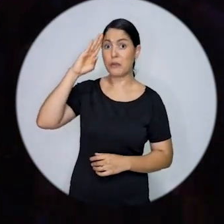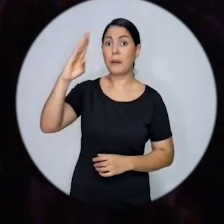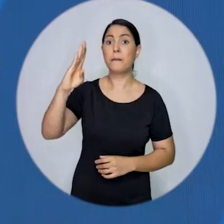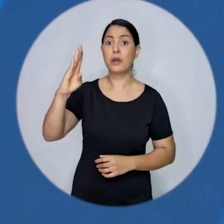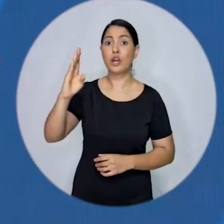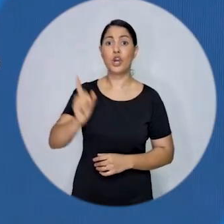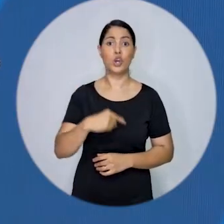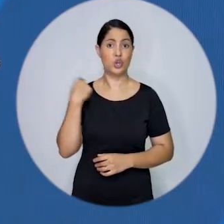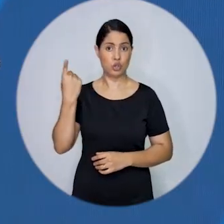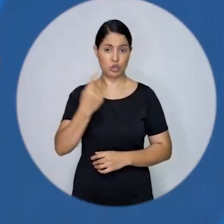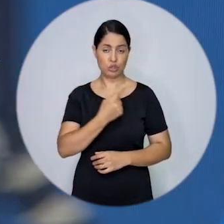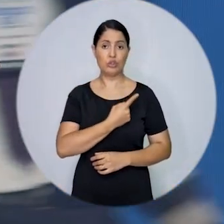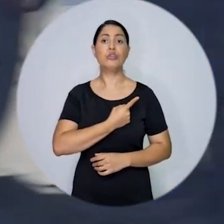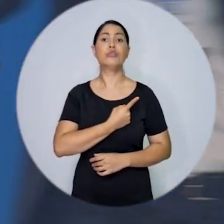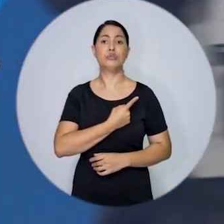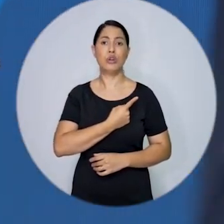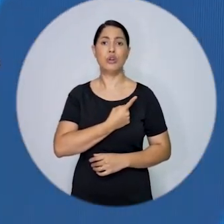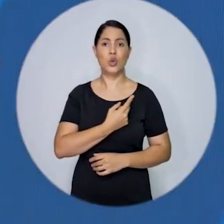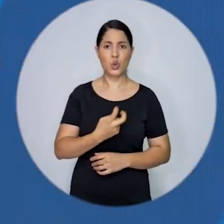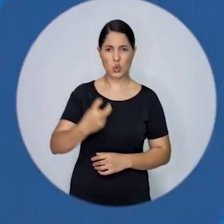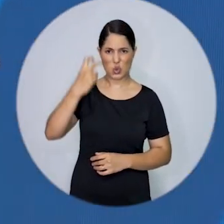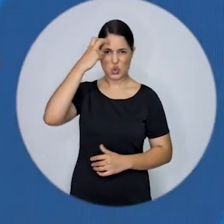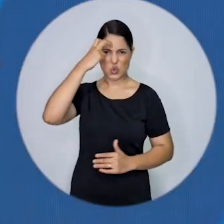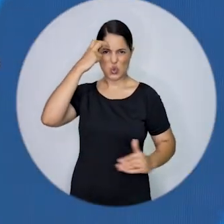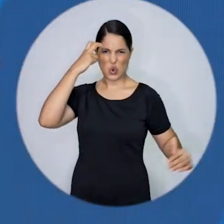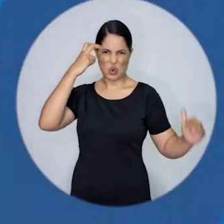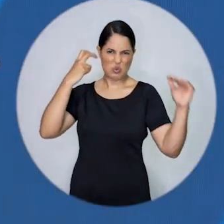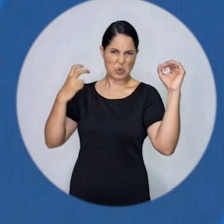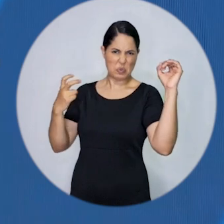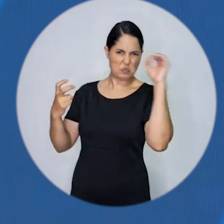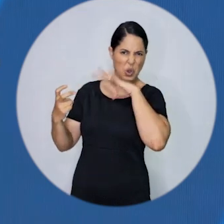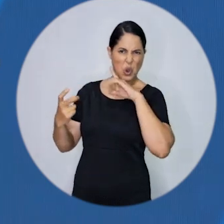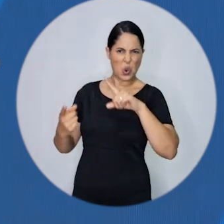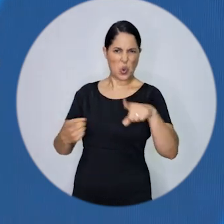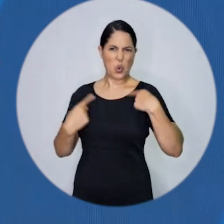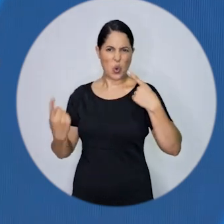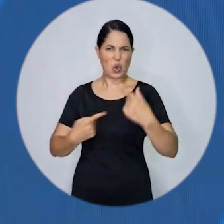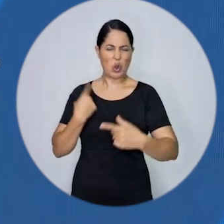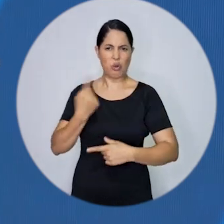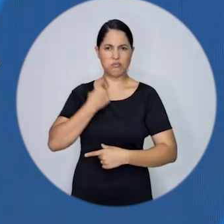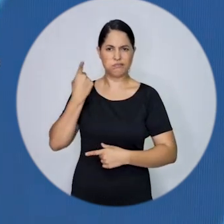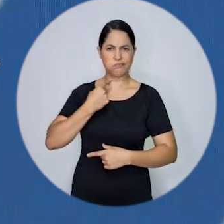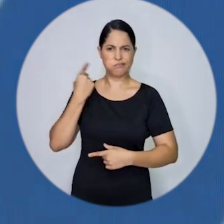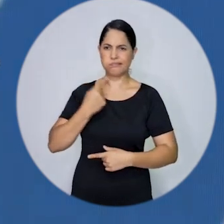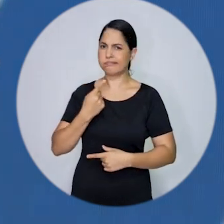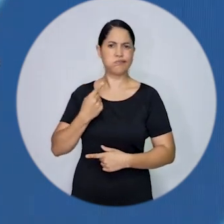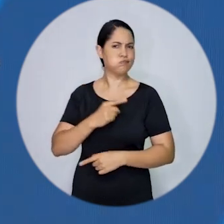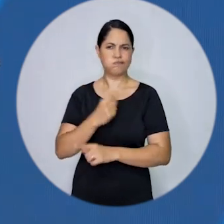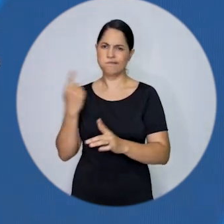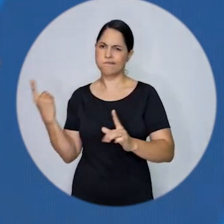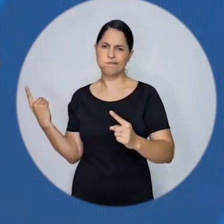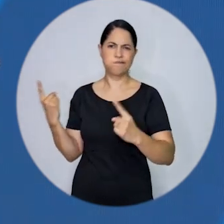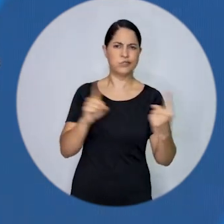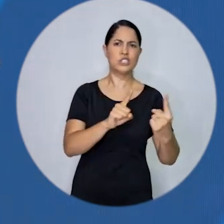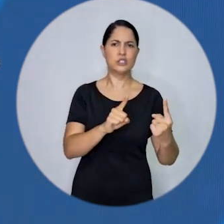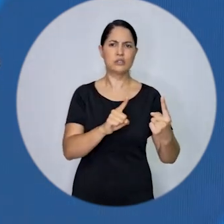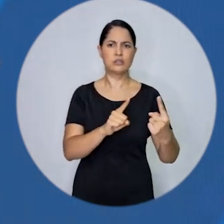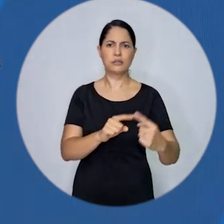Sobretudo, a promoção da nefasta cultura do arbítrio contra as prerrogativas de advogadas e